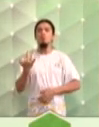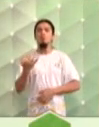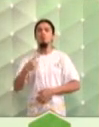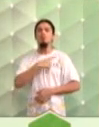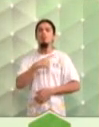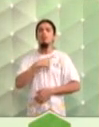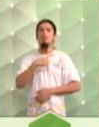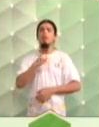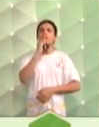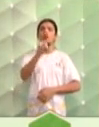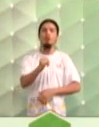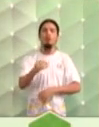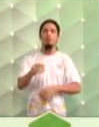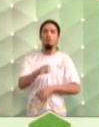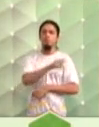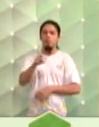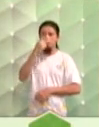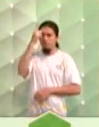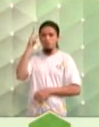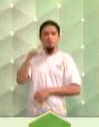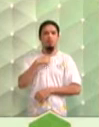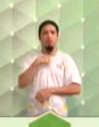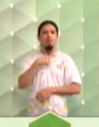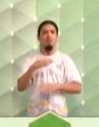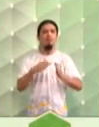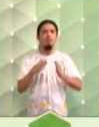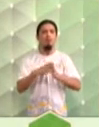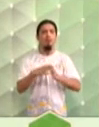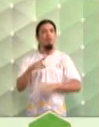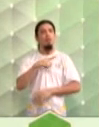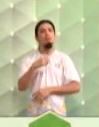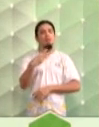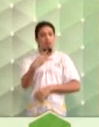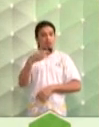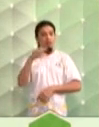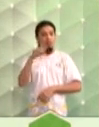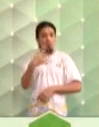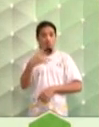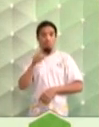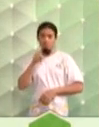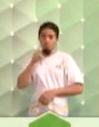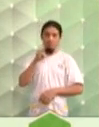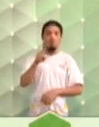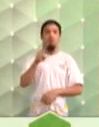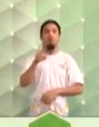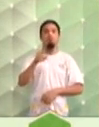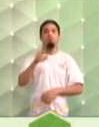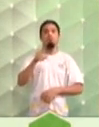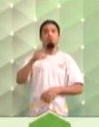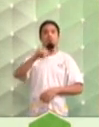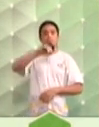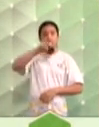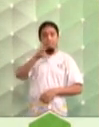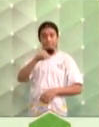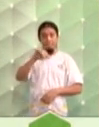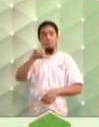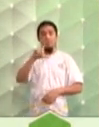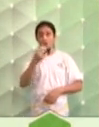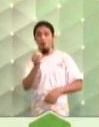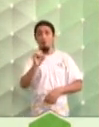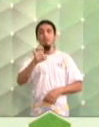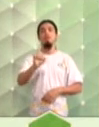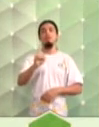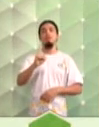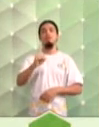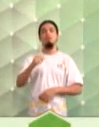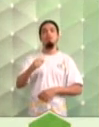Ivan já está me dizendo aqui que já são 3 milhões em prêmio, 34 milhões de notas fiscais emitidas desde o início da campanha, desde 2015, não foi isso? Isso, de